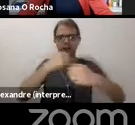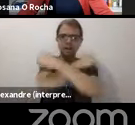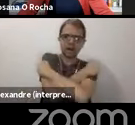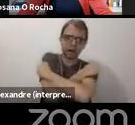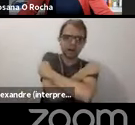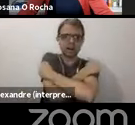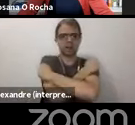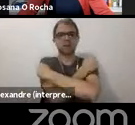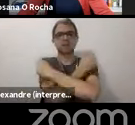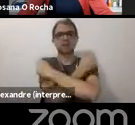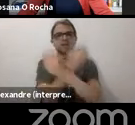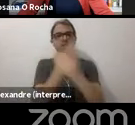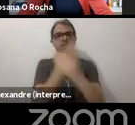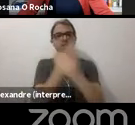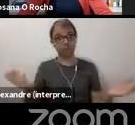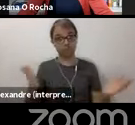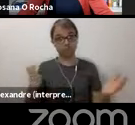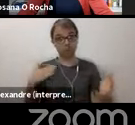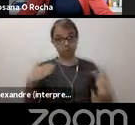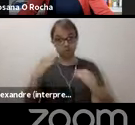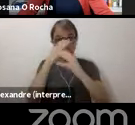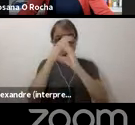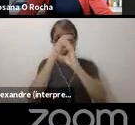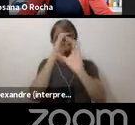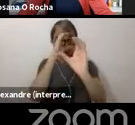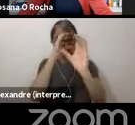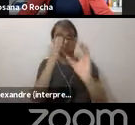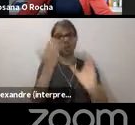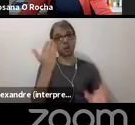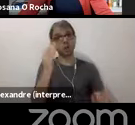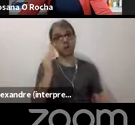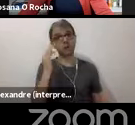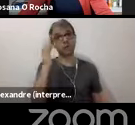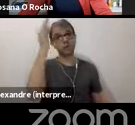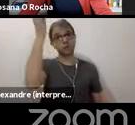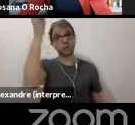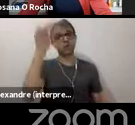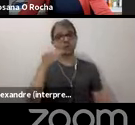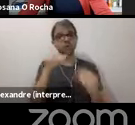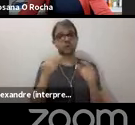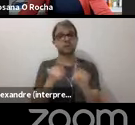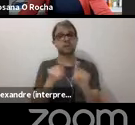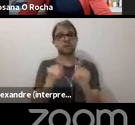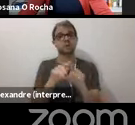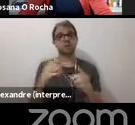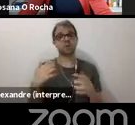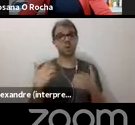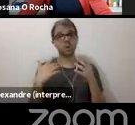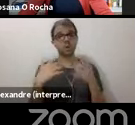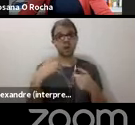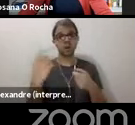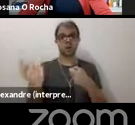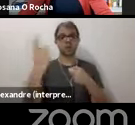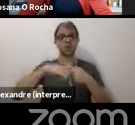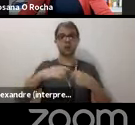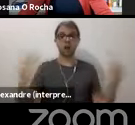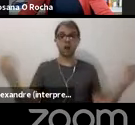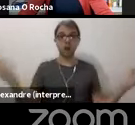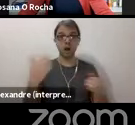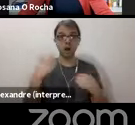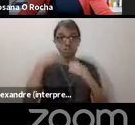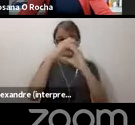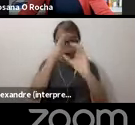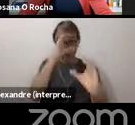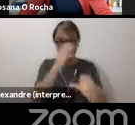abraçando. A minha luneta está aí no futuro também. Quero isso de volta. Vou passar minha luneta para